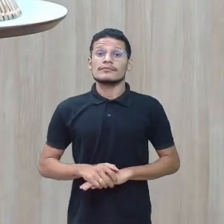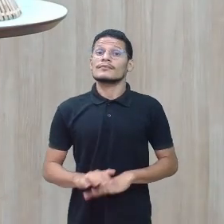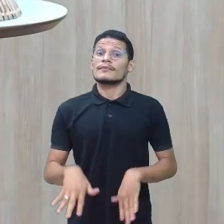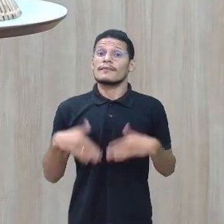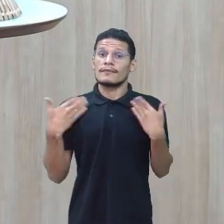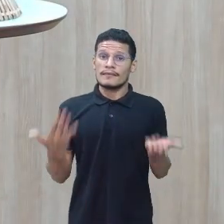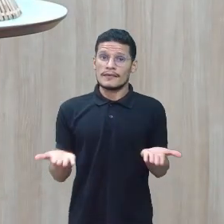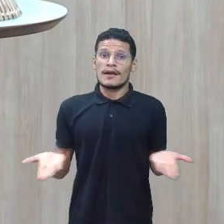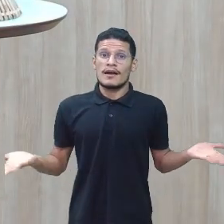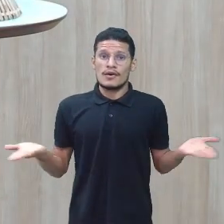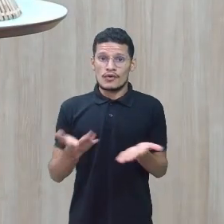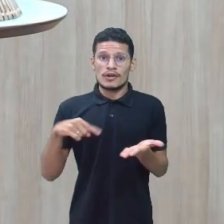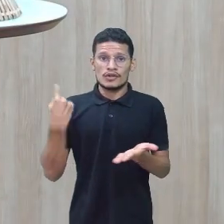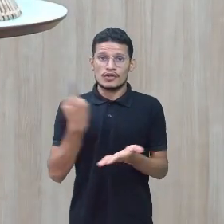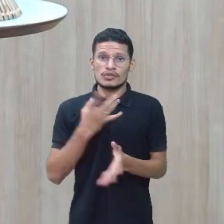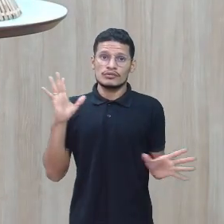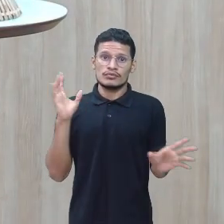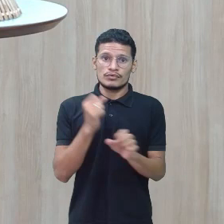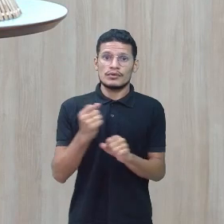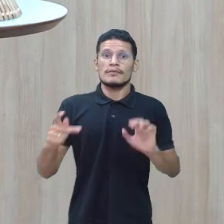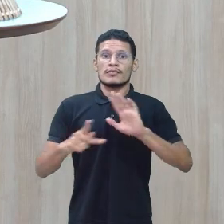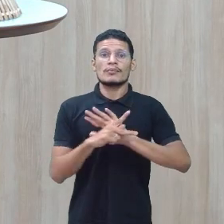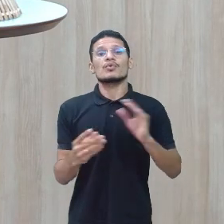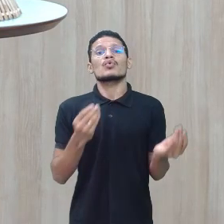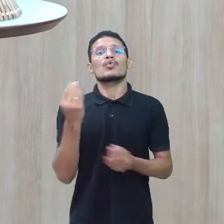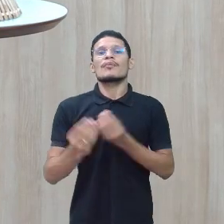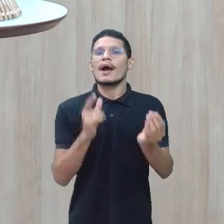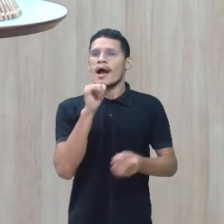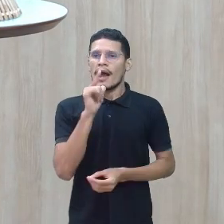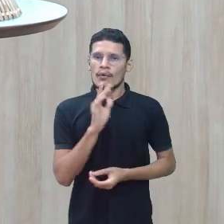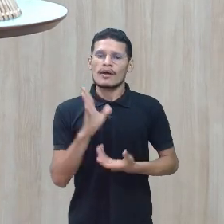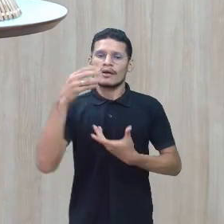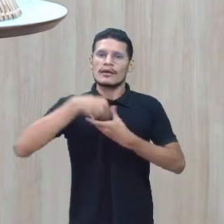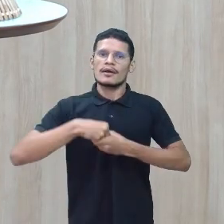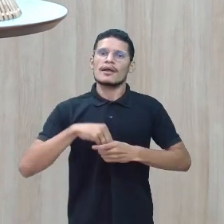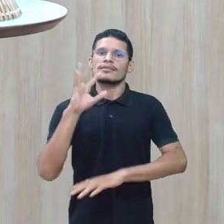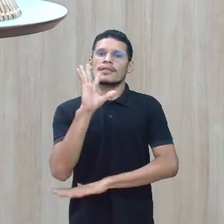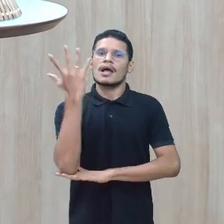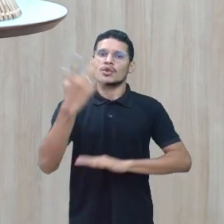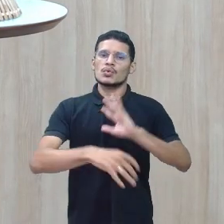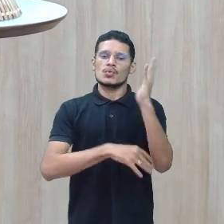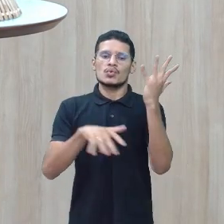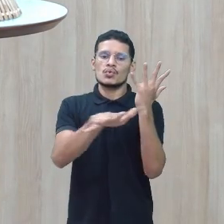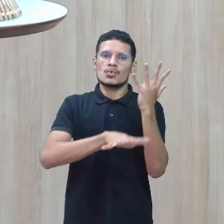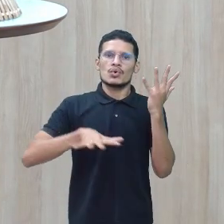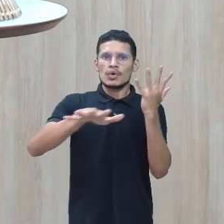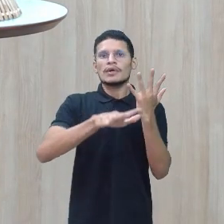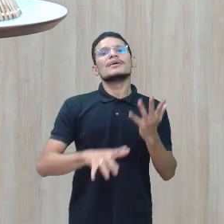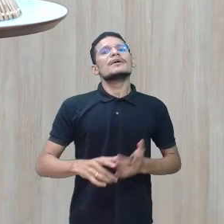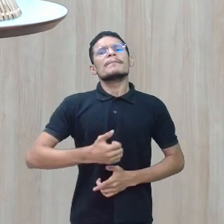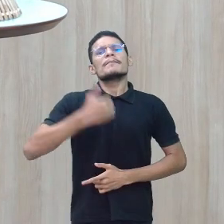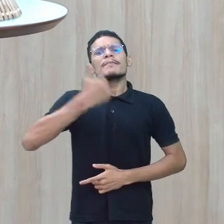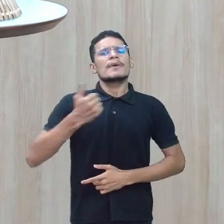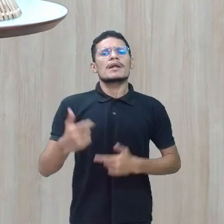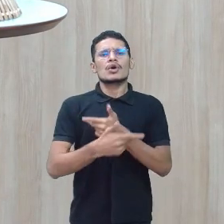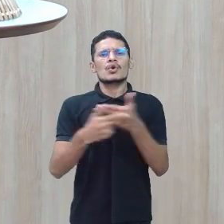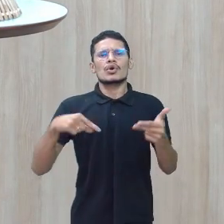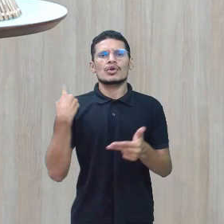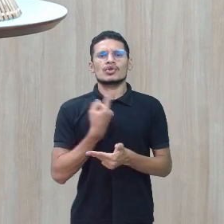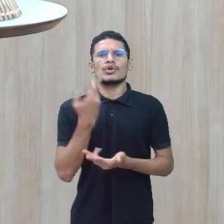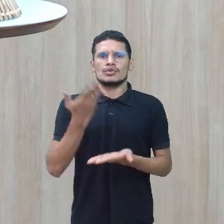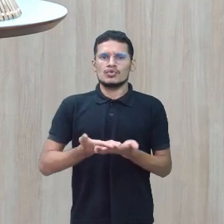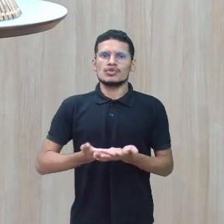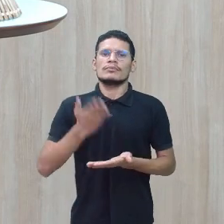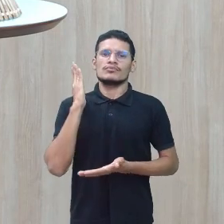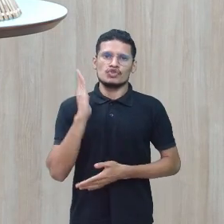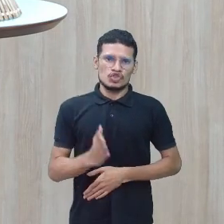E aqui vamos revisar o ciclo da água na natureza. Um dos primeiros assuntos que nós iniciamos.